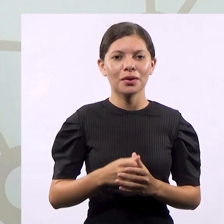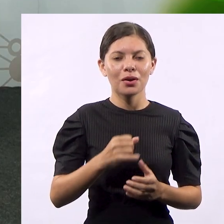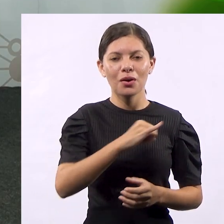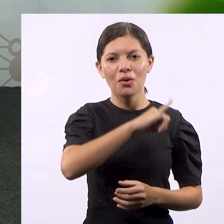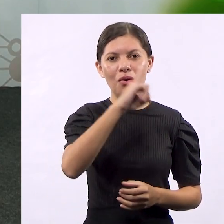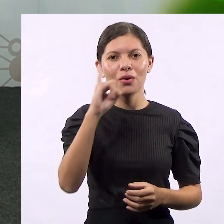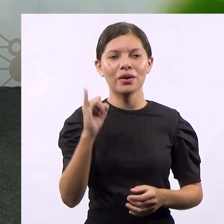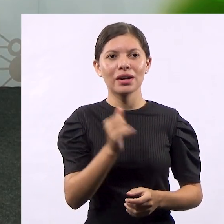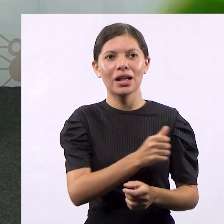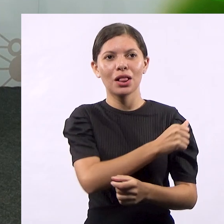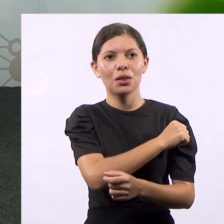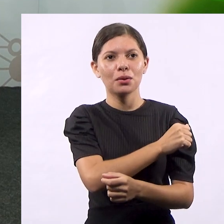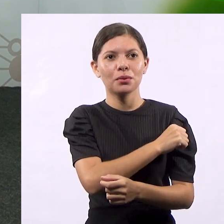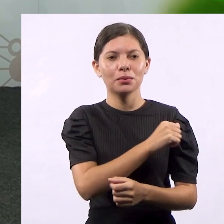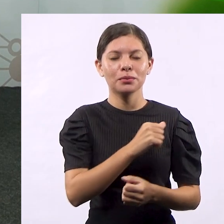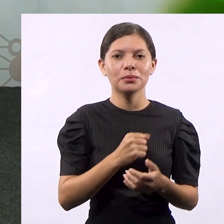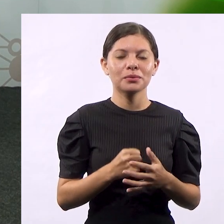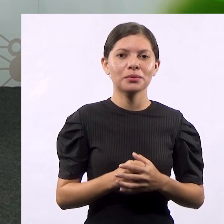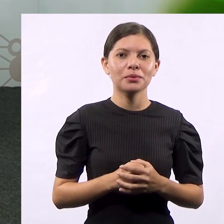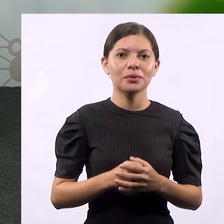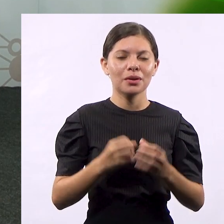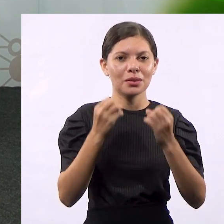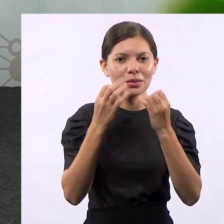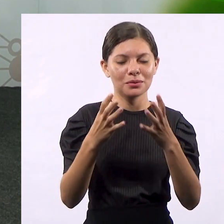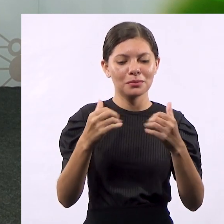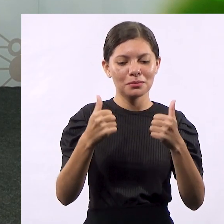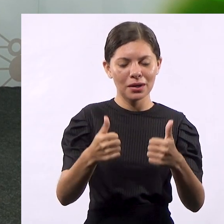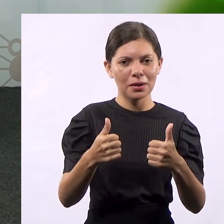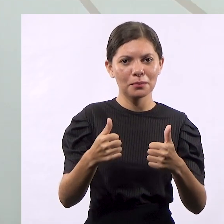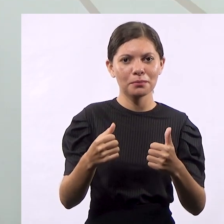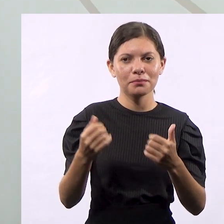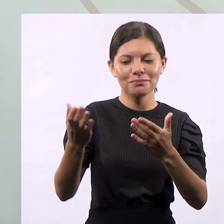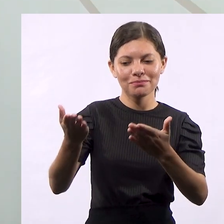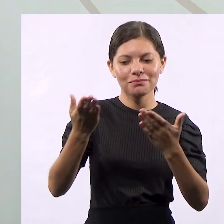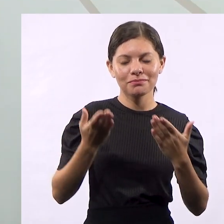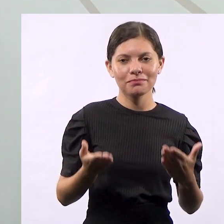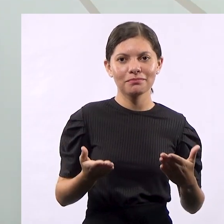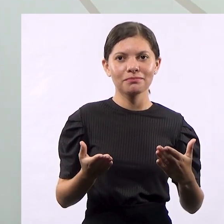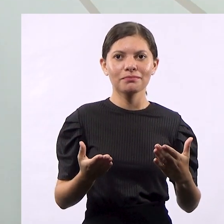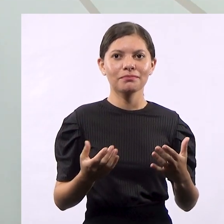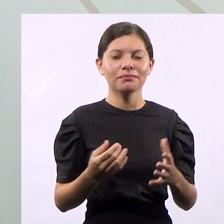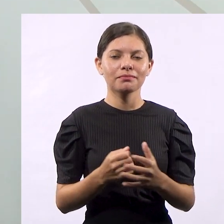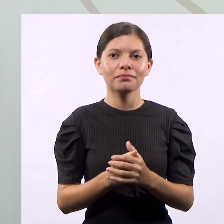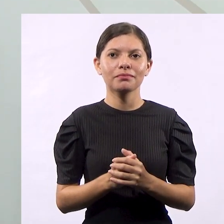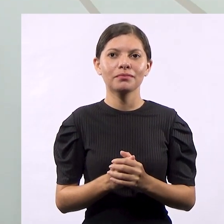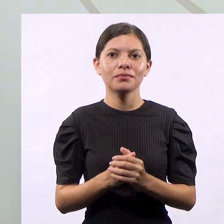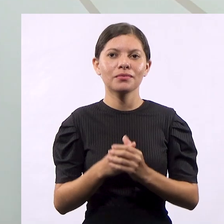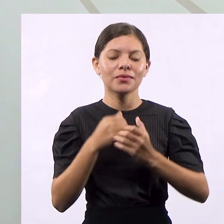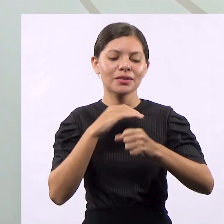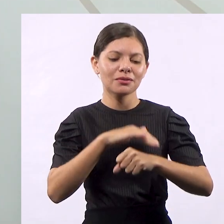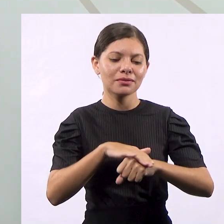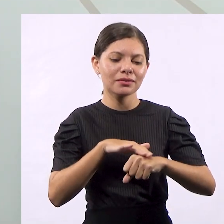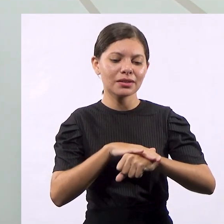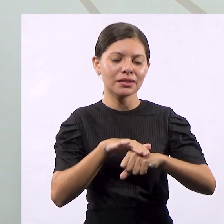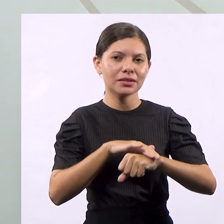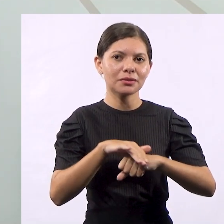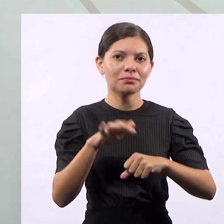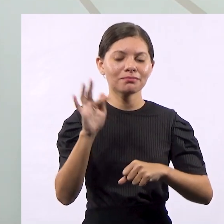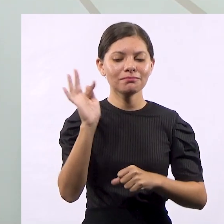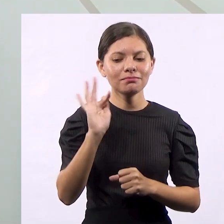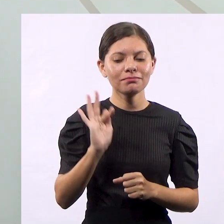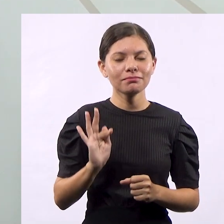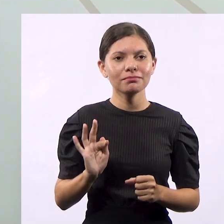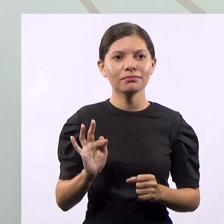Olá, alunos e alunas, tudo bem? Sejam bem-vindos aqui ao nosso encontro. Com muita alegria,